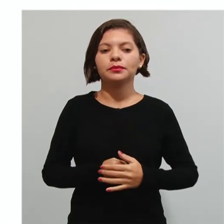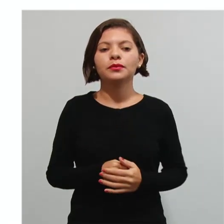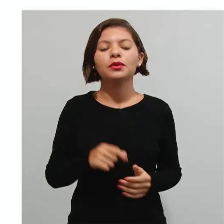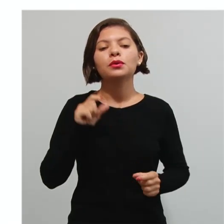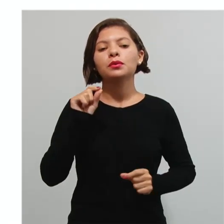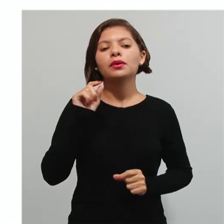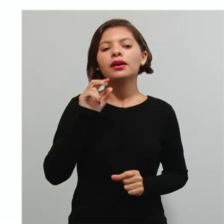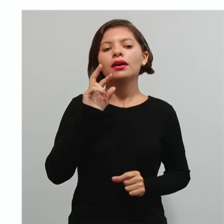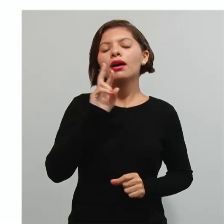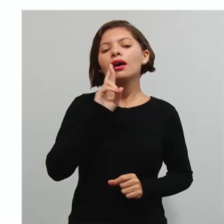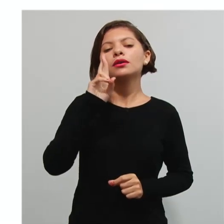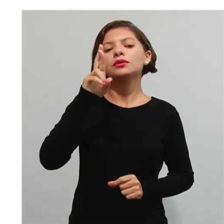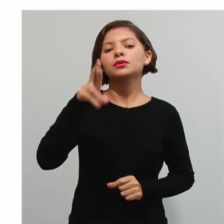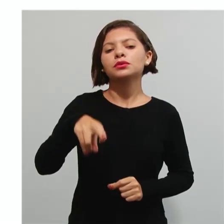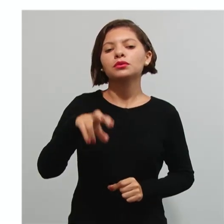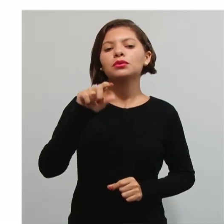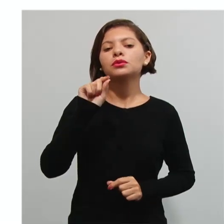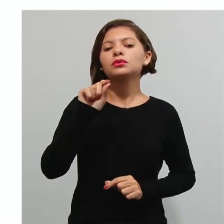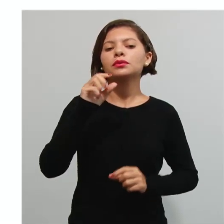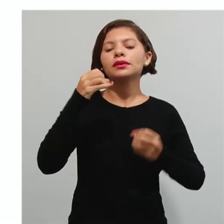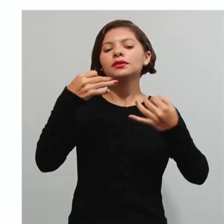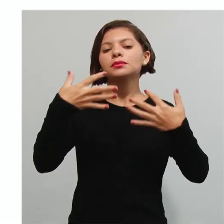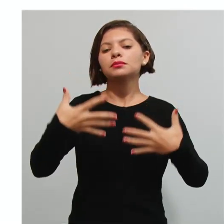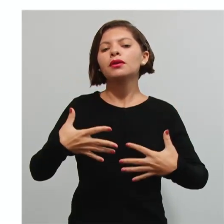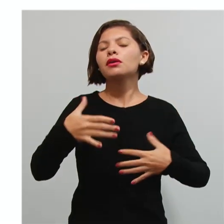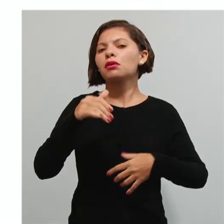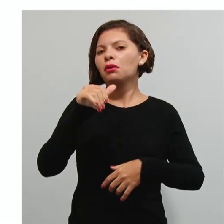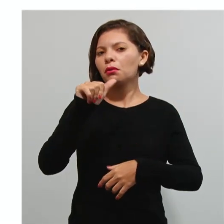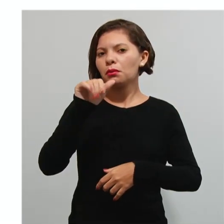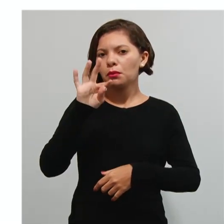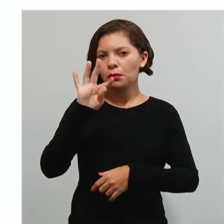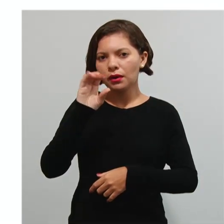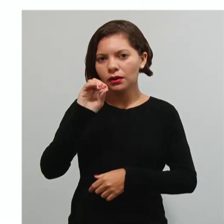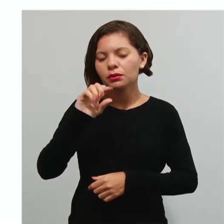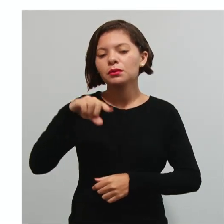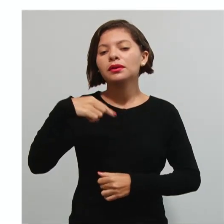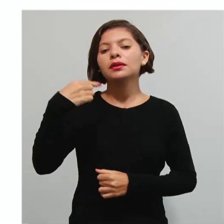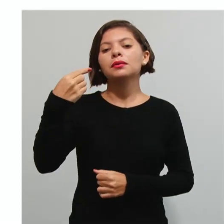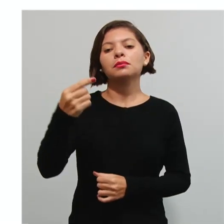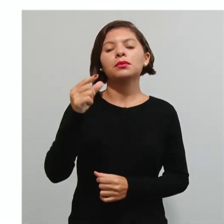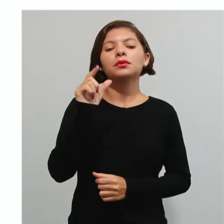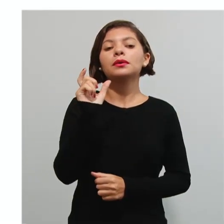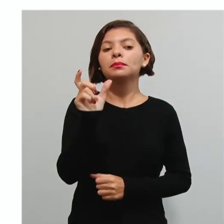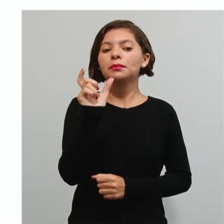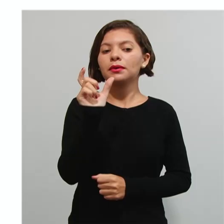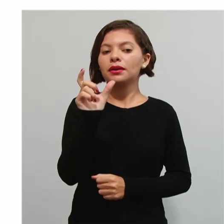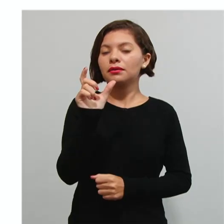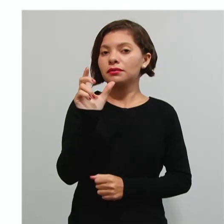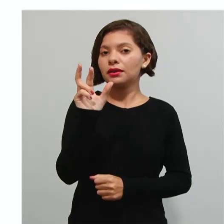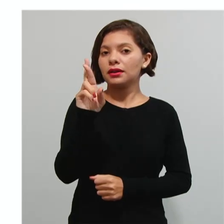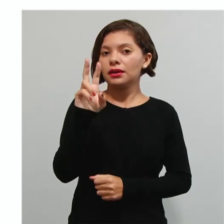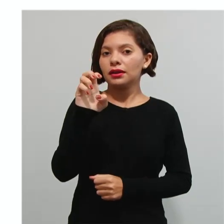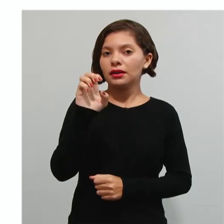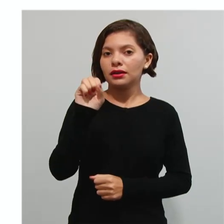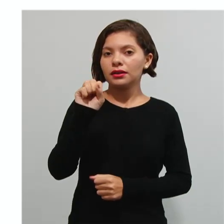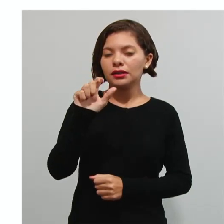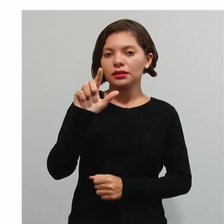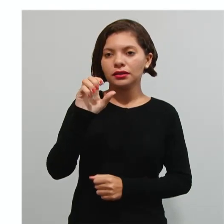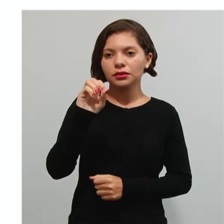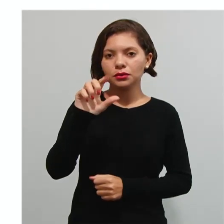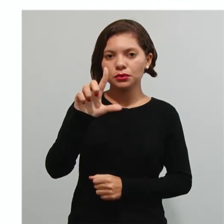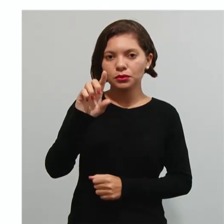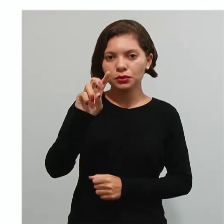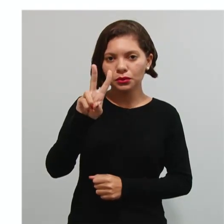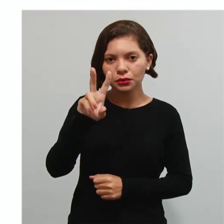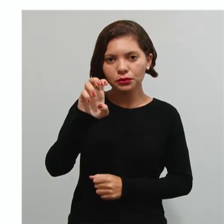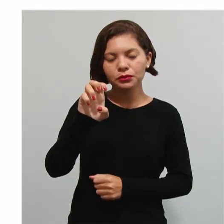as razões que justificam esse ato. E logo depois, então, a palavra resolve. A